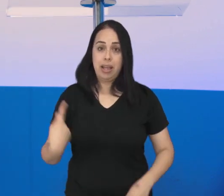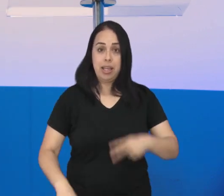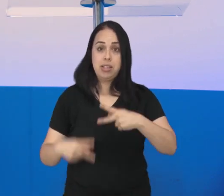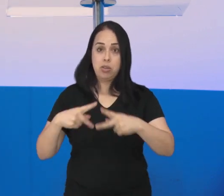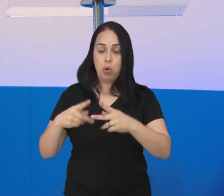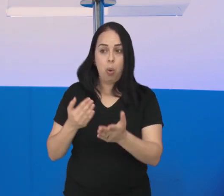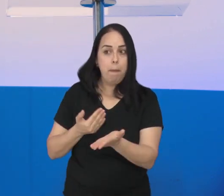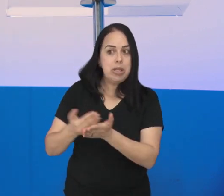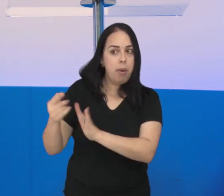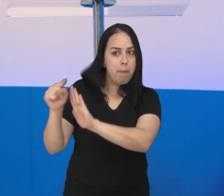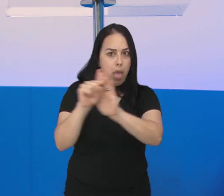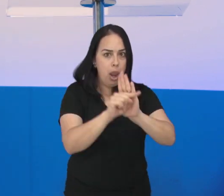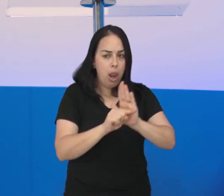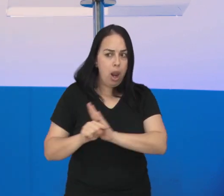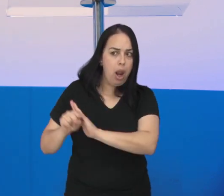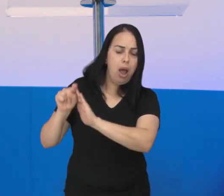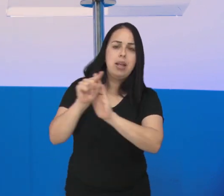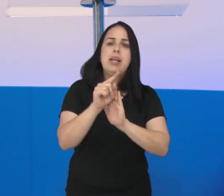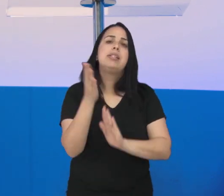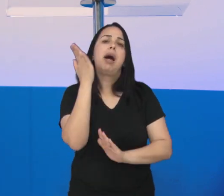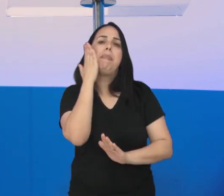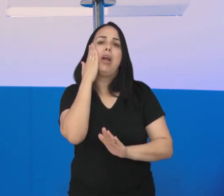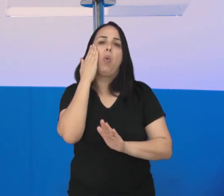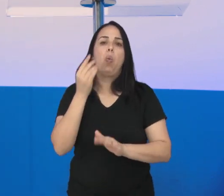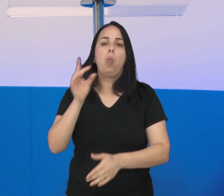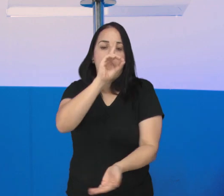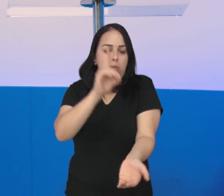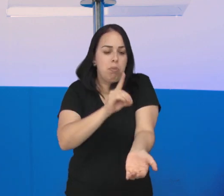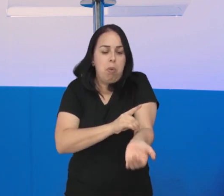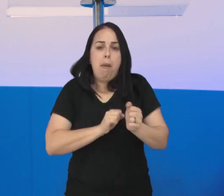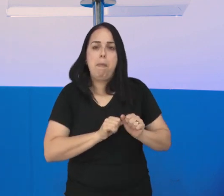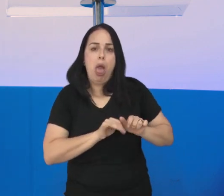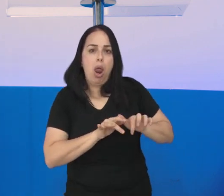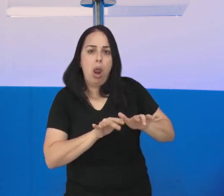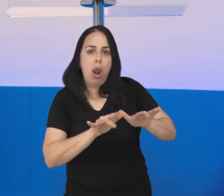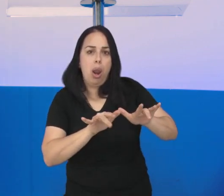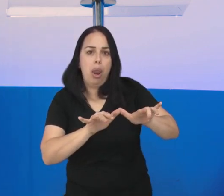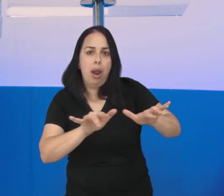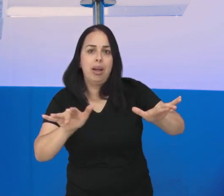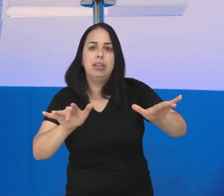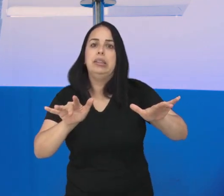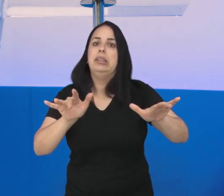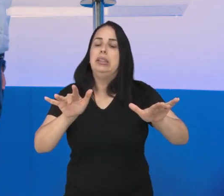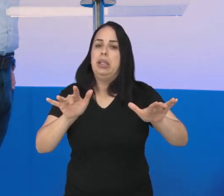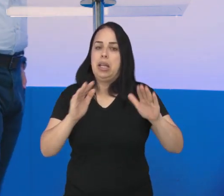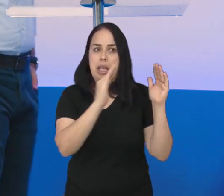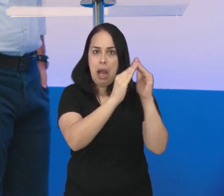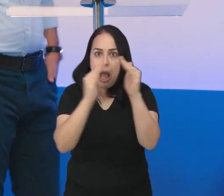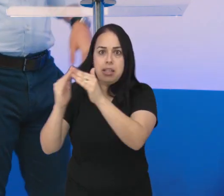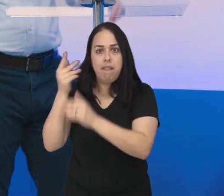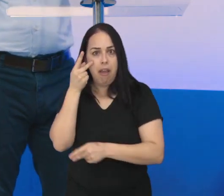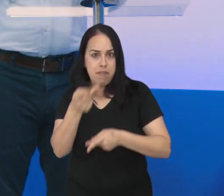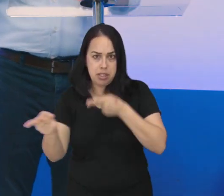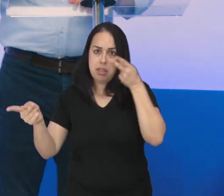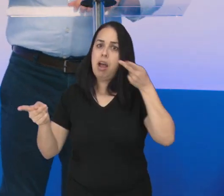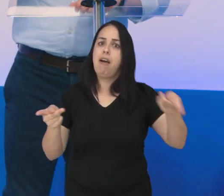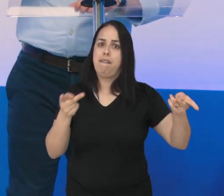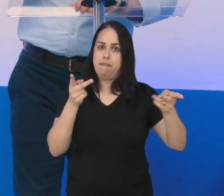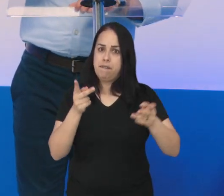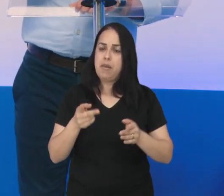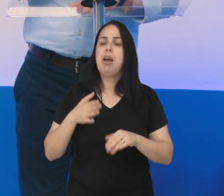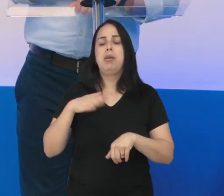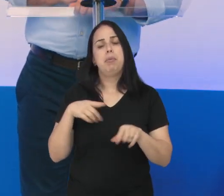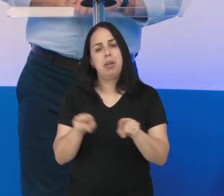São José já começou um levantamento para apurar o nível de infestação do mosquito Aedes aegypti e milhares de casas serão vistoriadas.